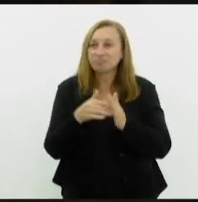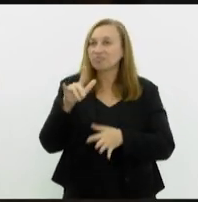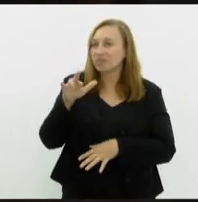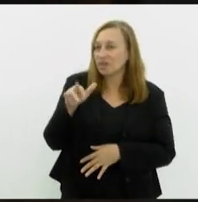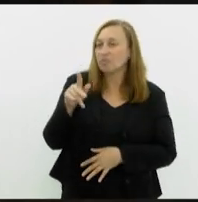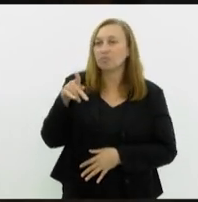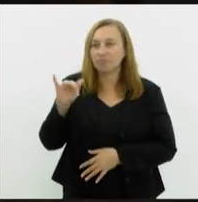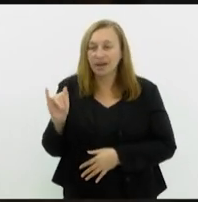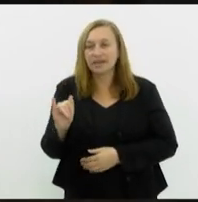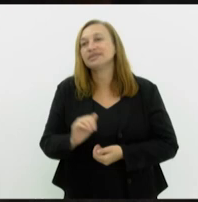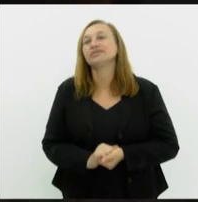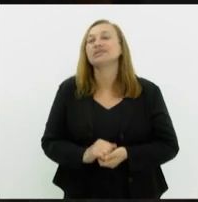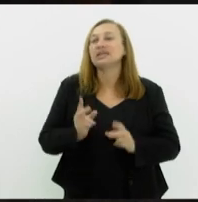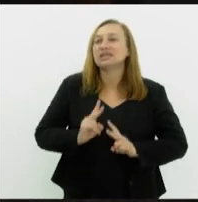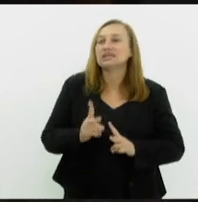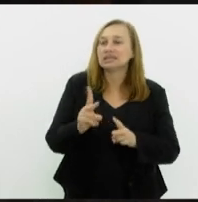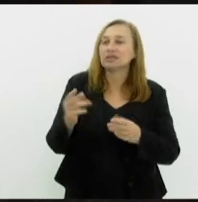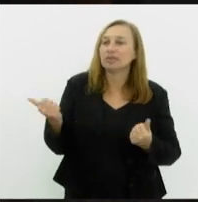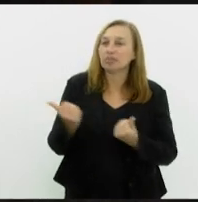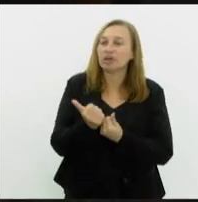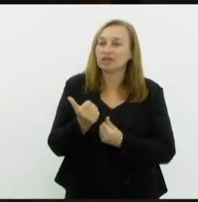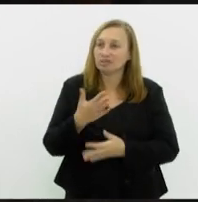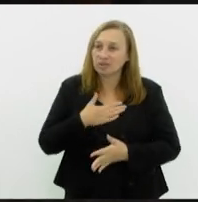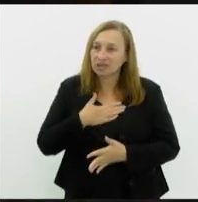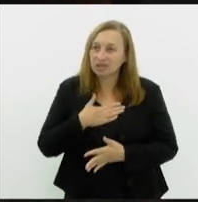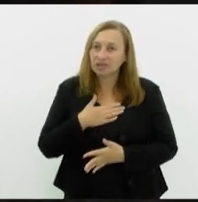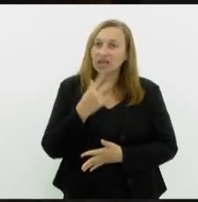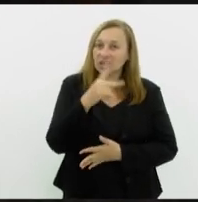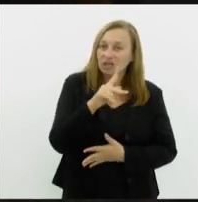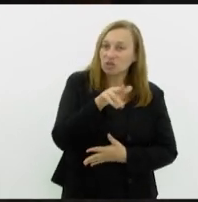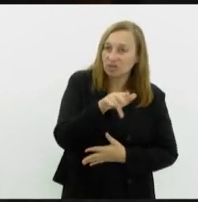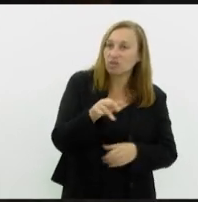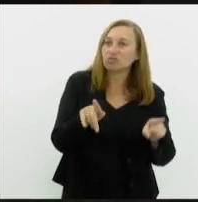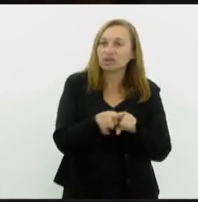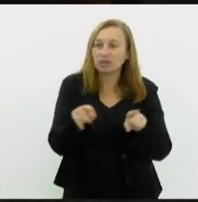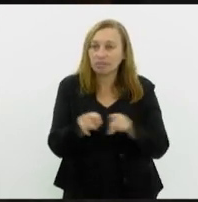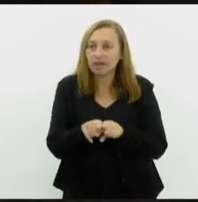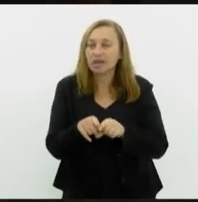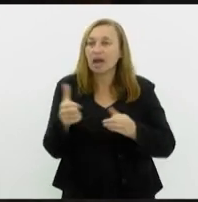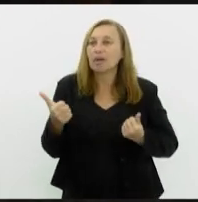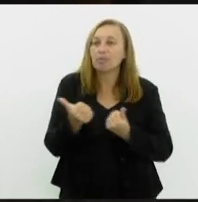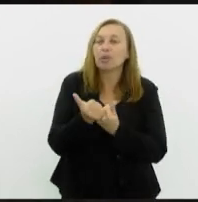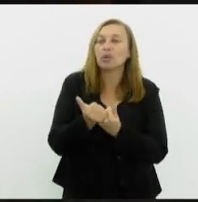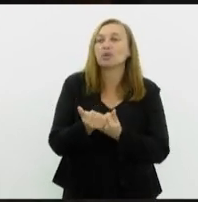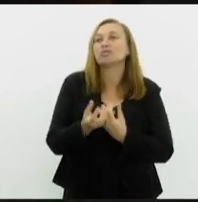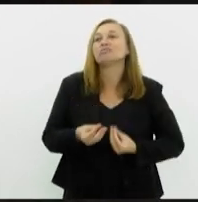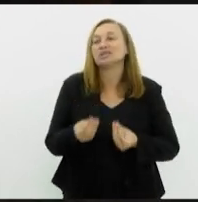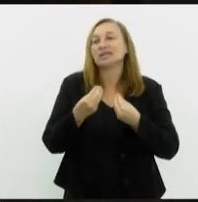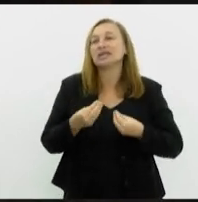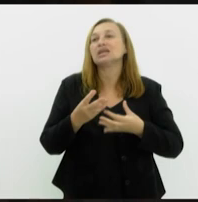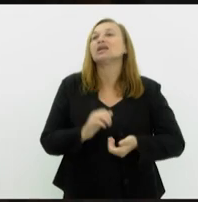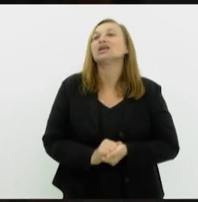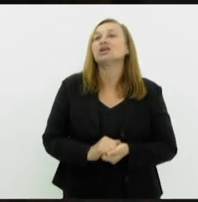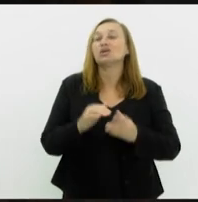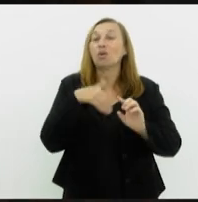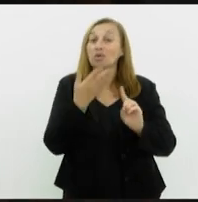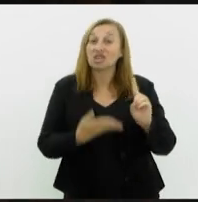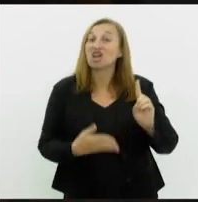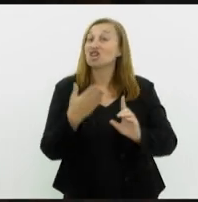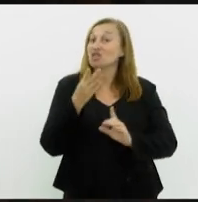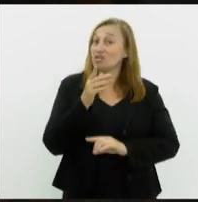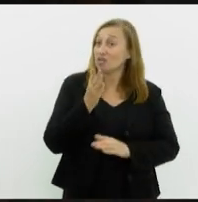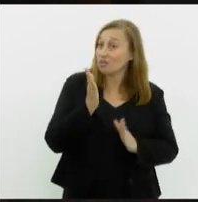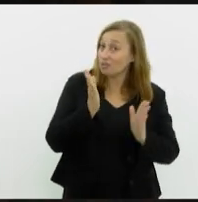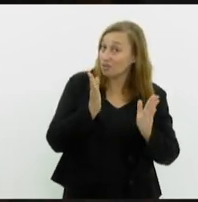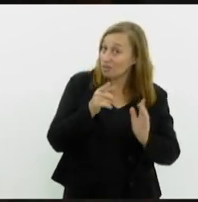o pai, estão sempre do meu lado, teus irmãos também sempre me dando muito apoio. E te homenagear aqui hoje,